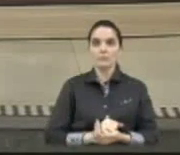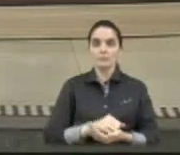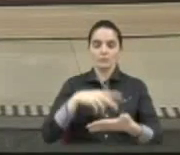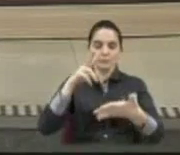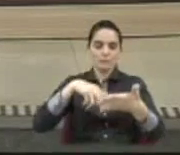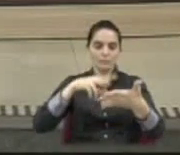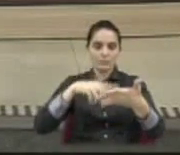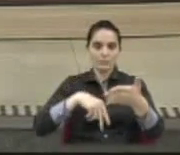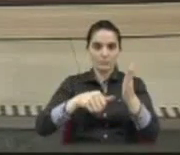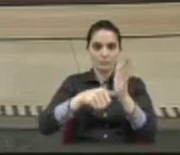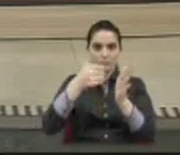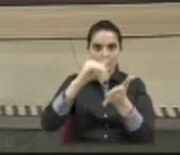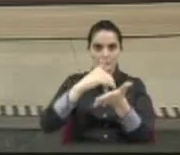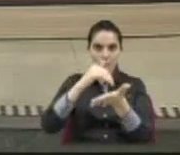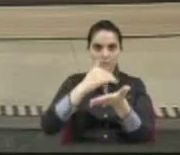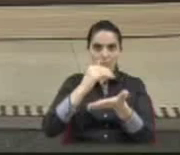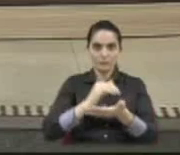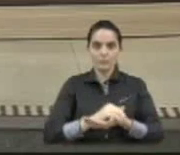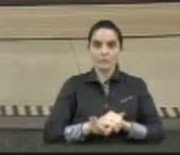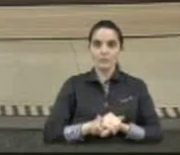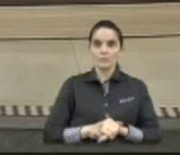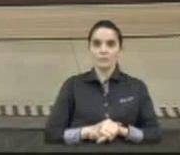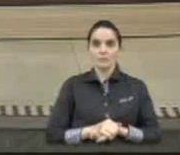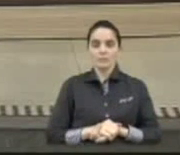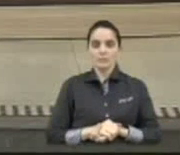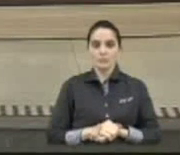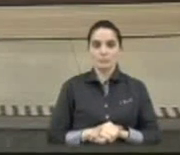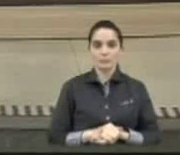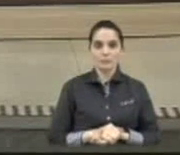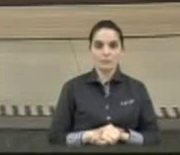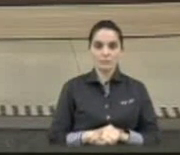pelo primeiro secretário.